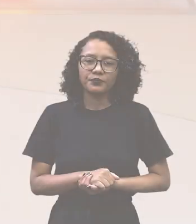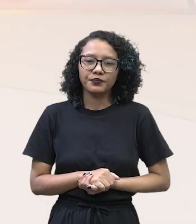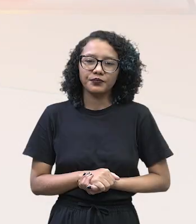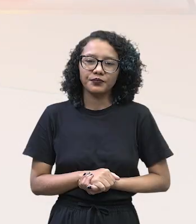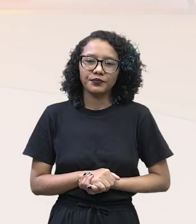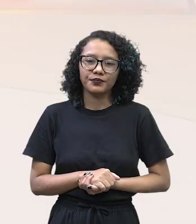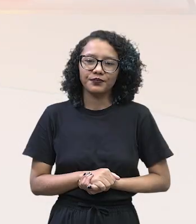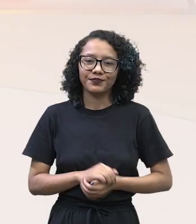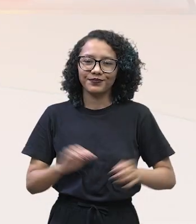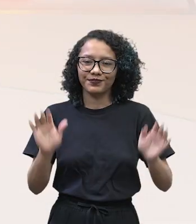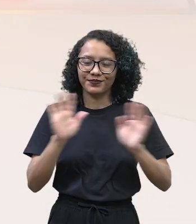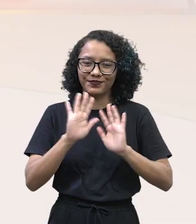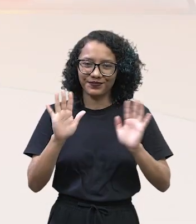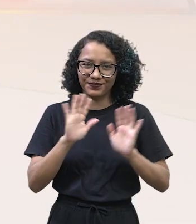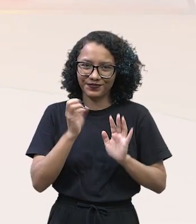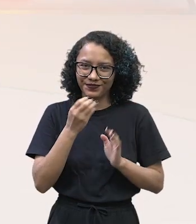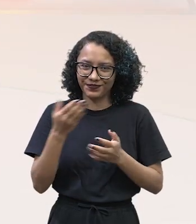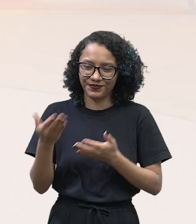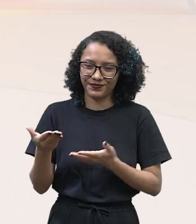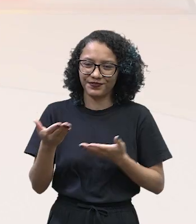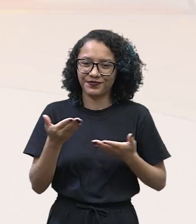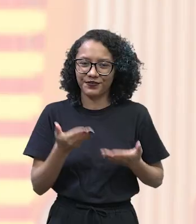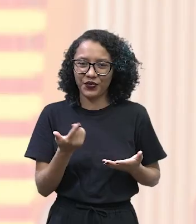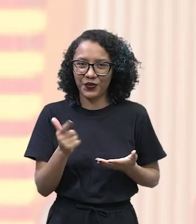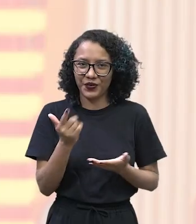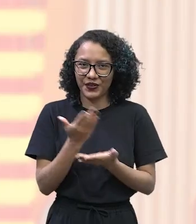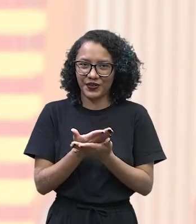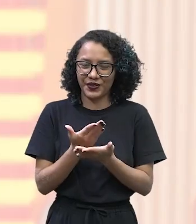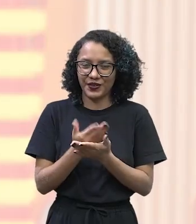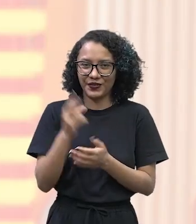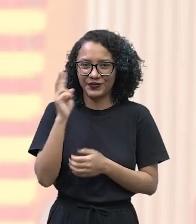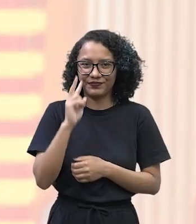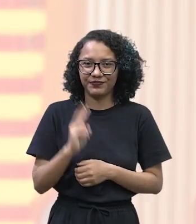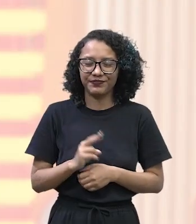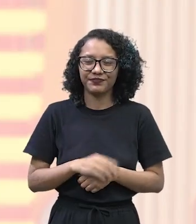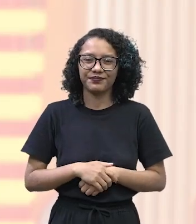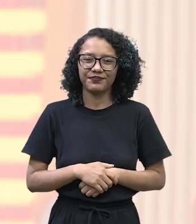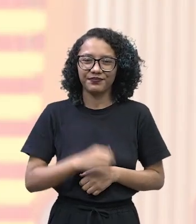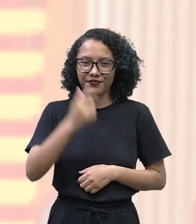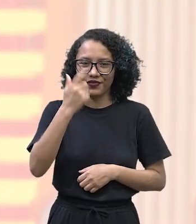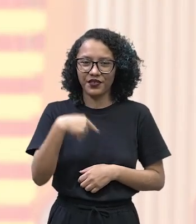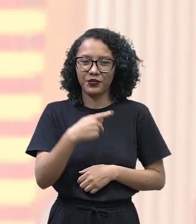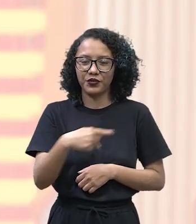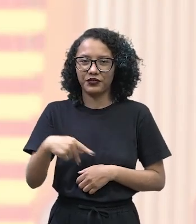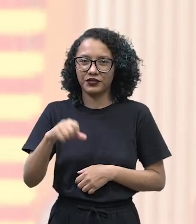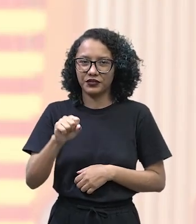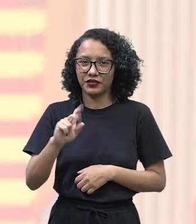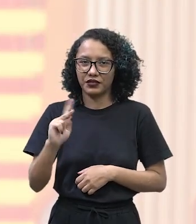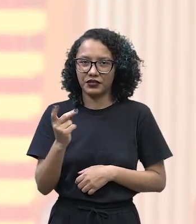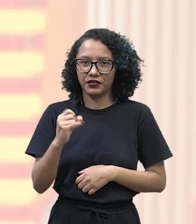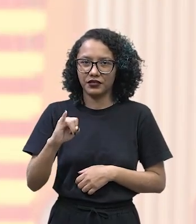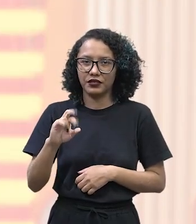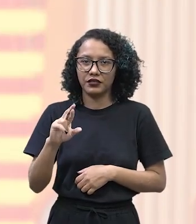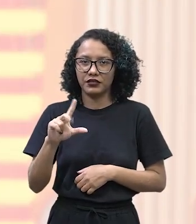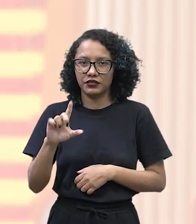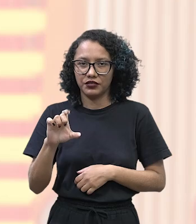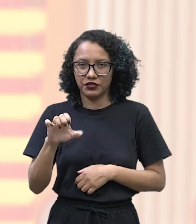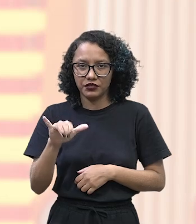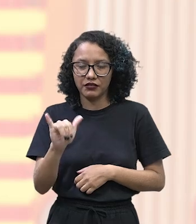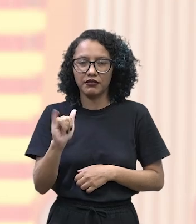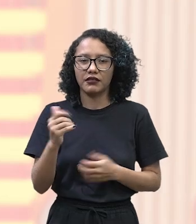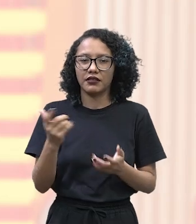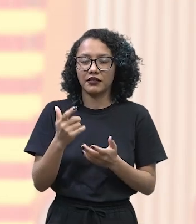todos, sejam muito bem-vindos a mais uma aula de História. Eu sou a professora Shirley Botelho e convido você a conhecer o nosso objeto